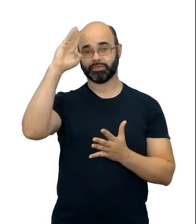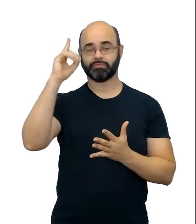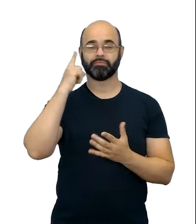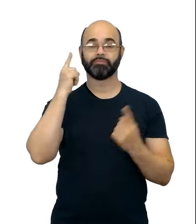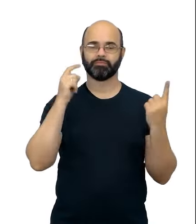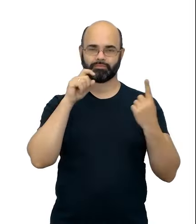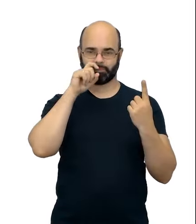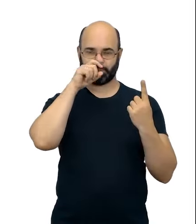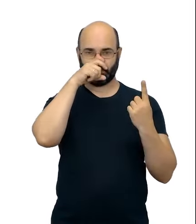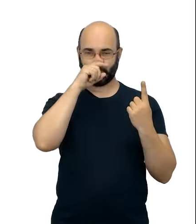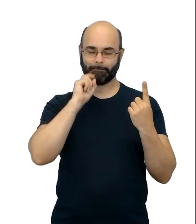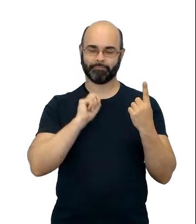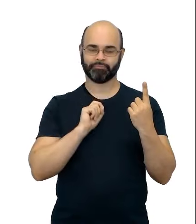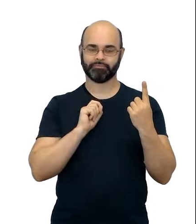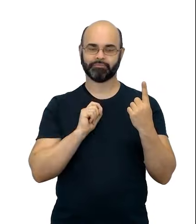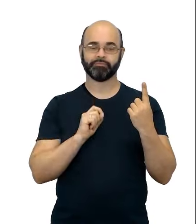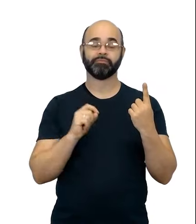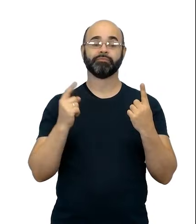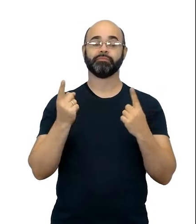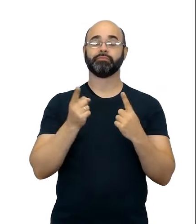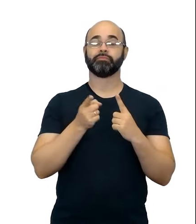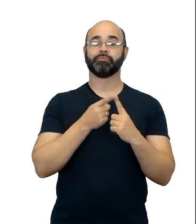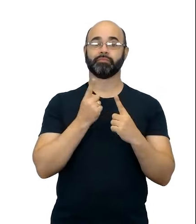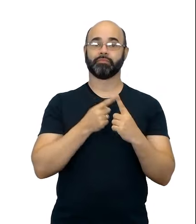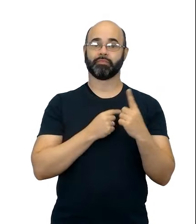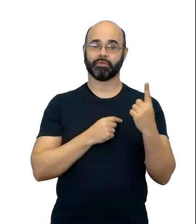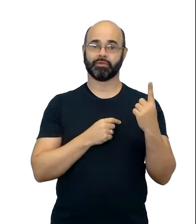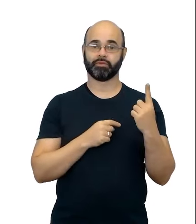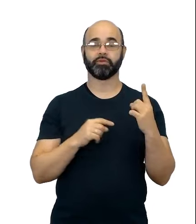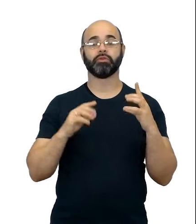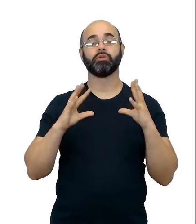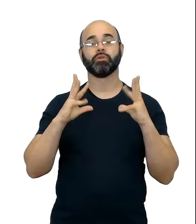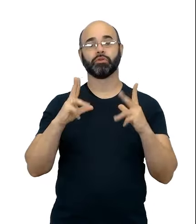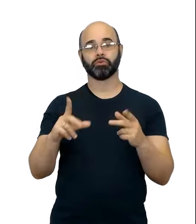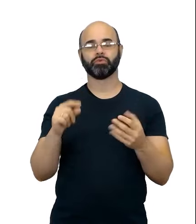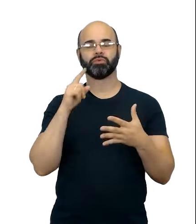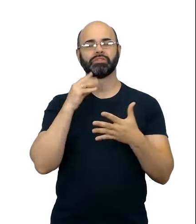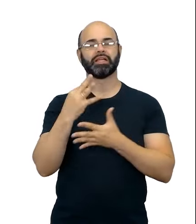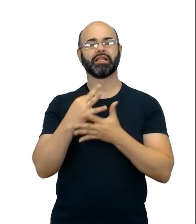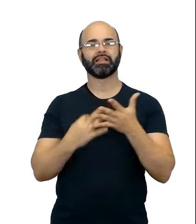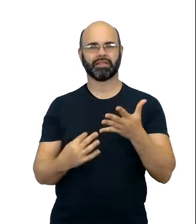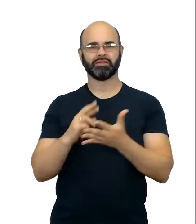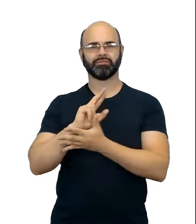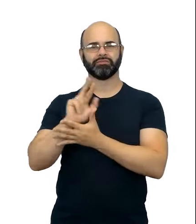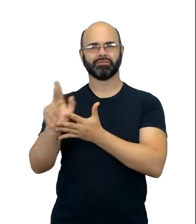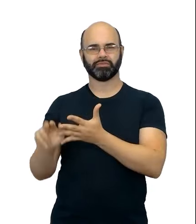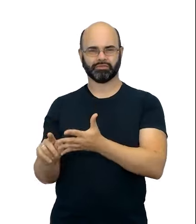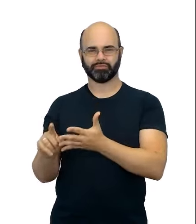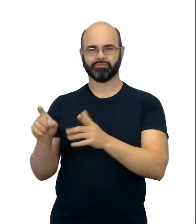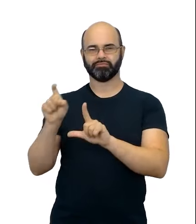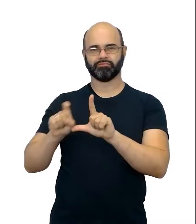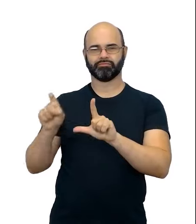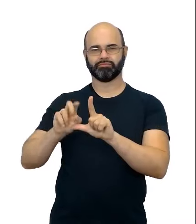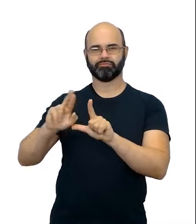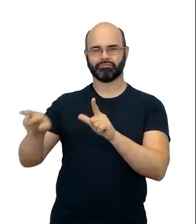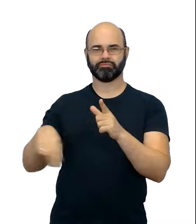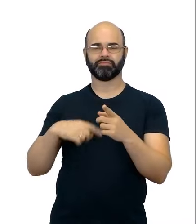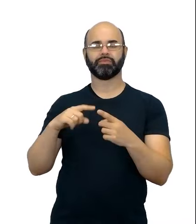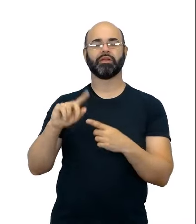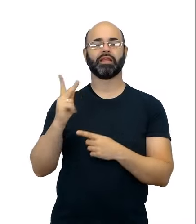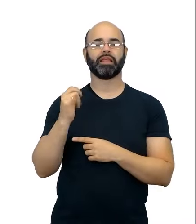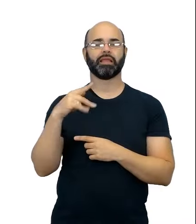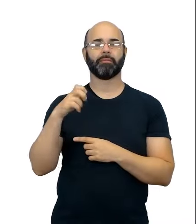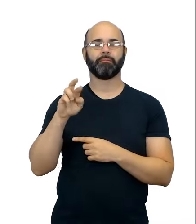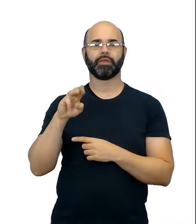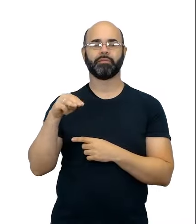é que estão todas ancoradas em possibilidades hipertextuais, multimediáticas,